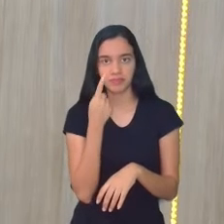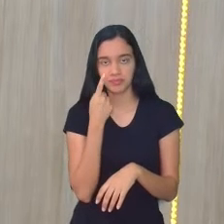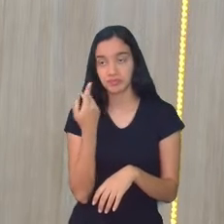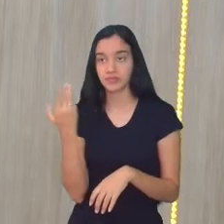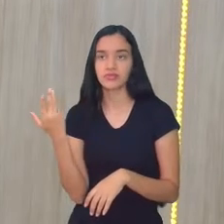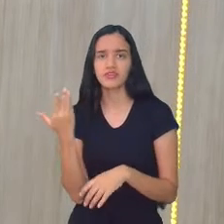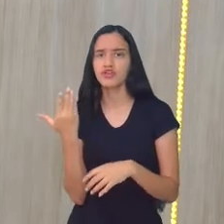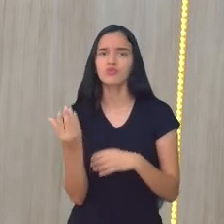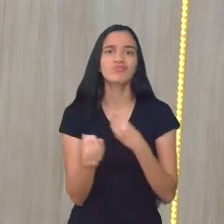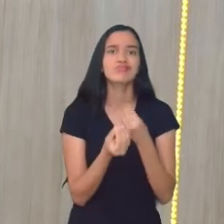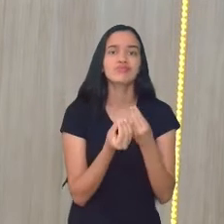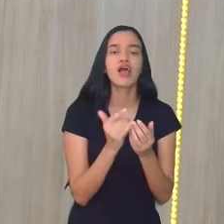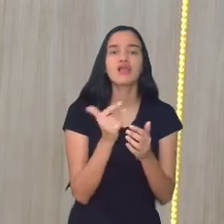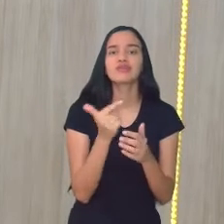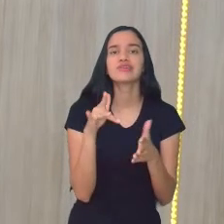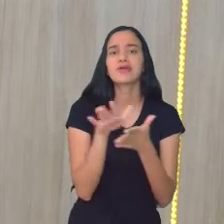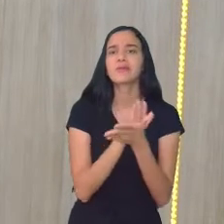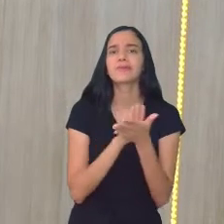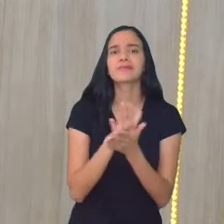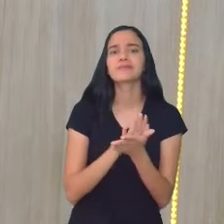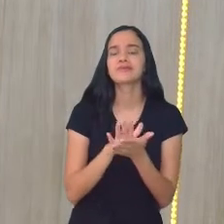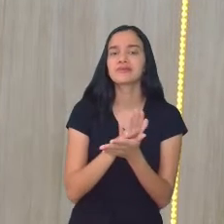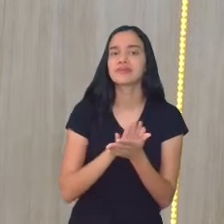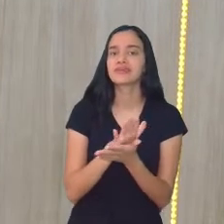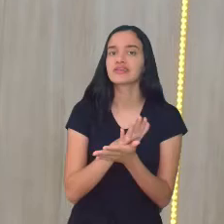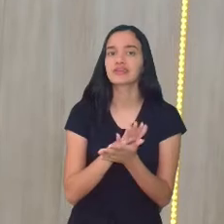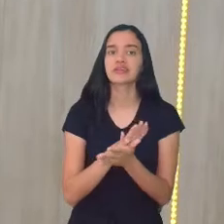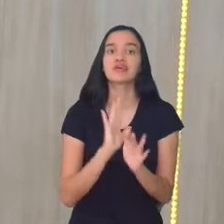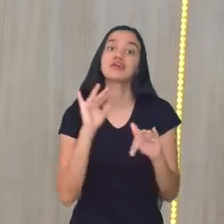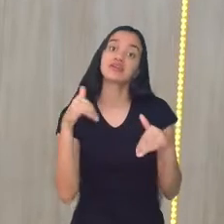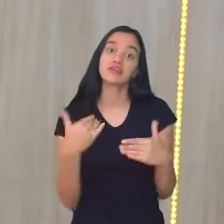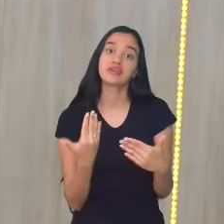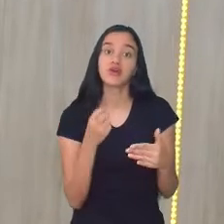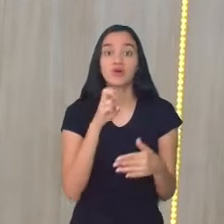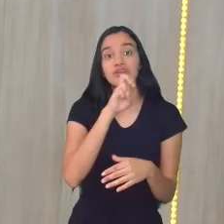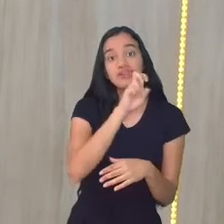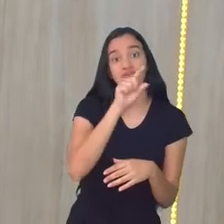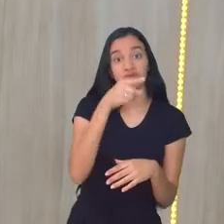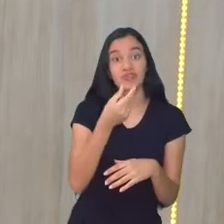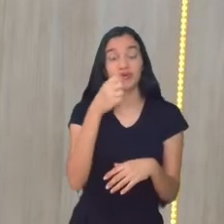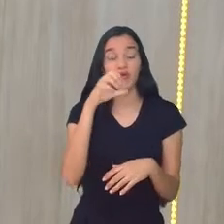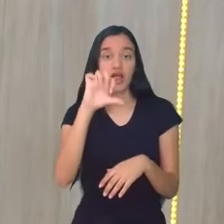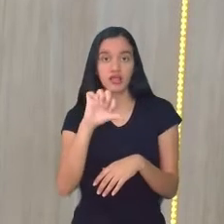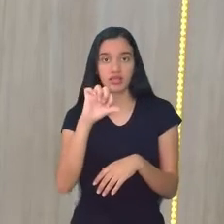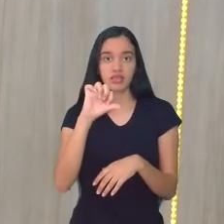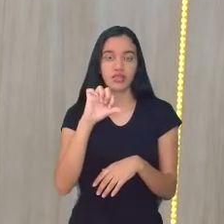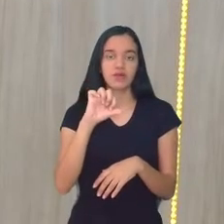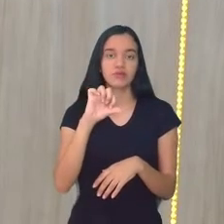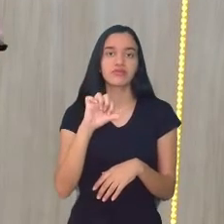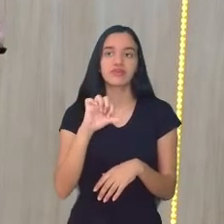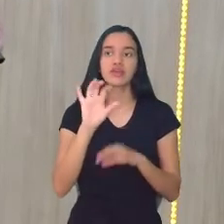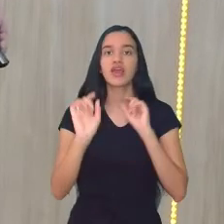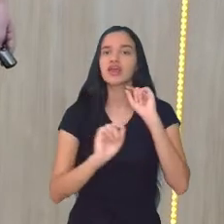E como eu não tenho nada para colocar aqui, eu boto nada. Então, 5,9 decímetros é